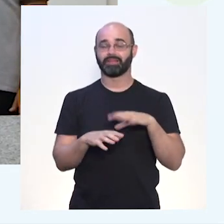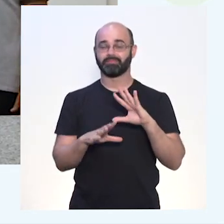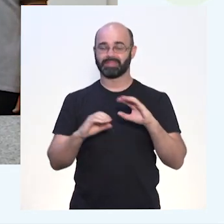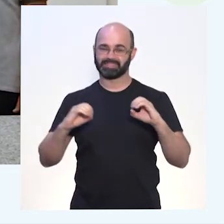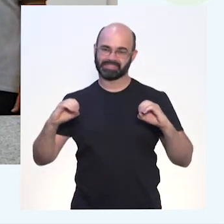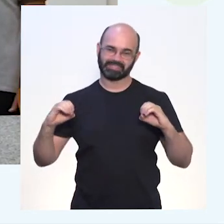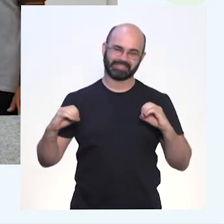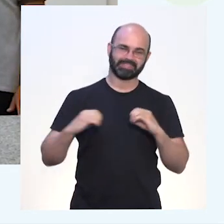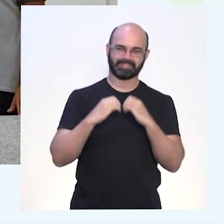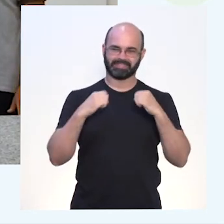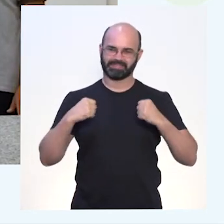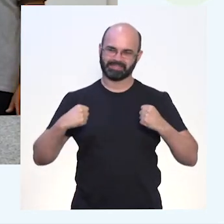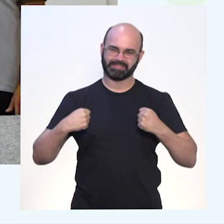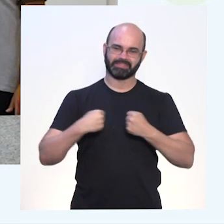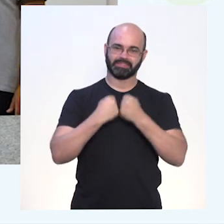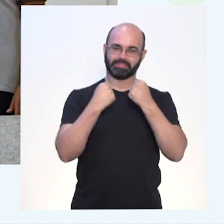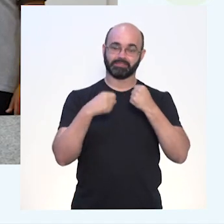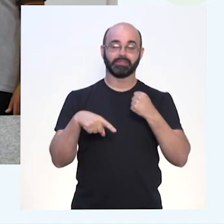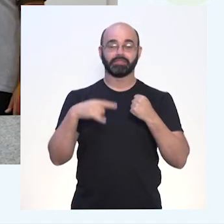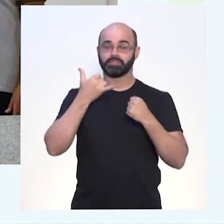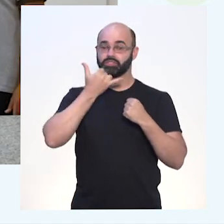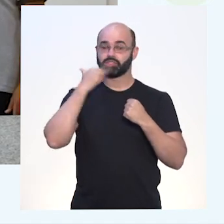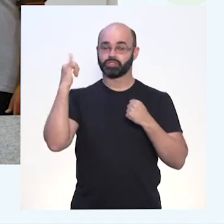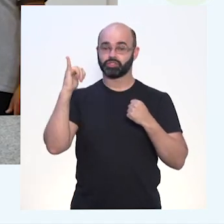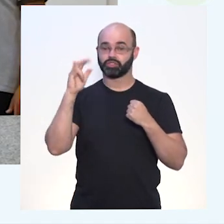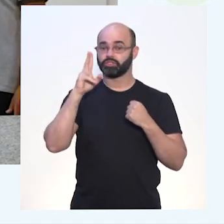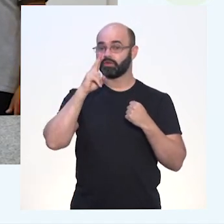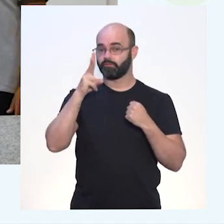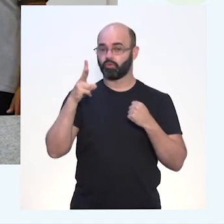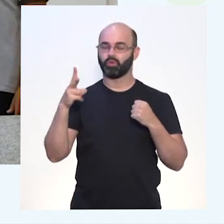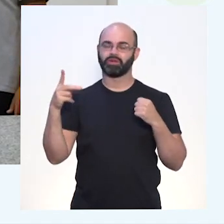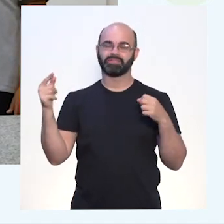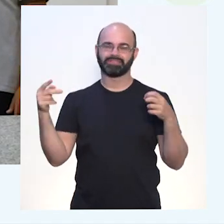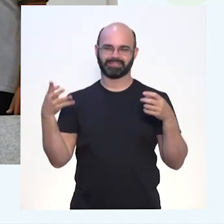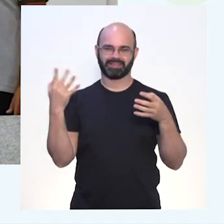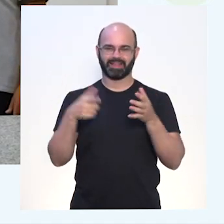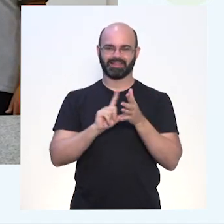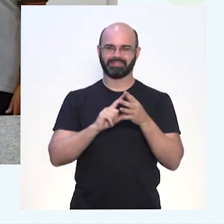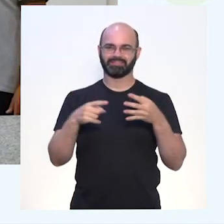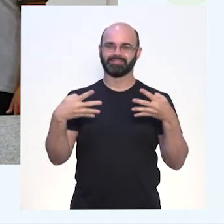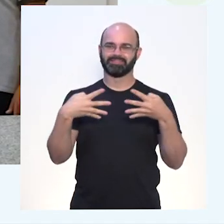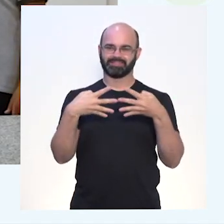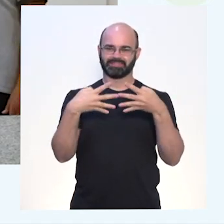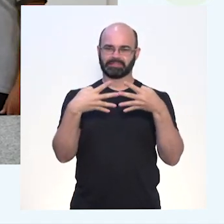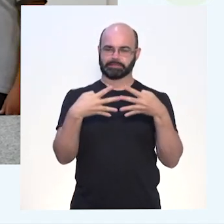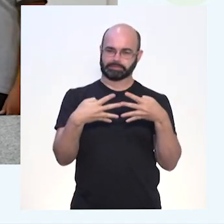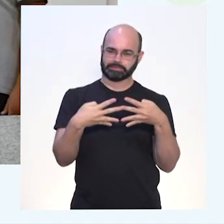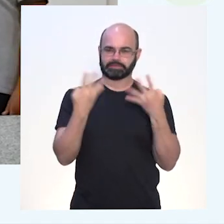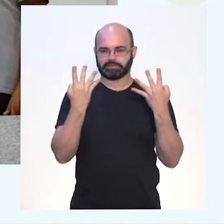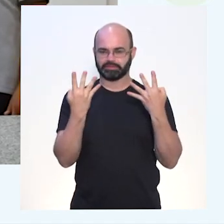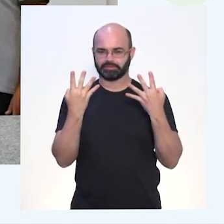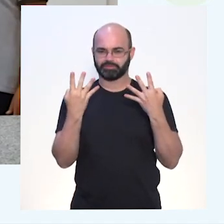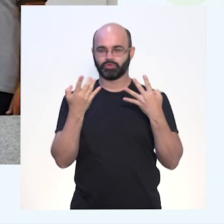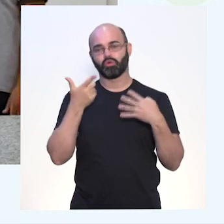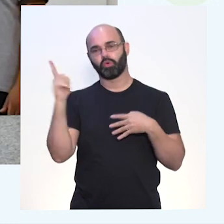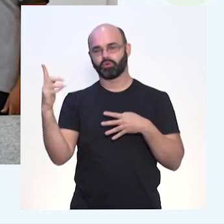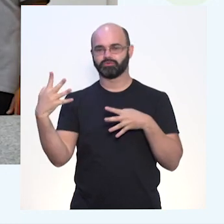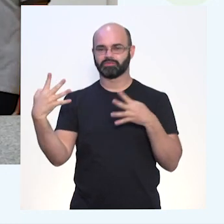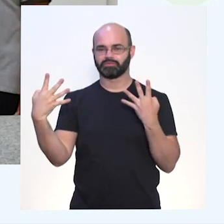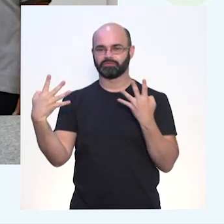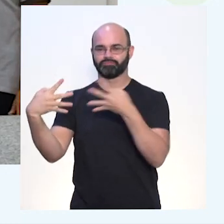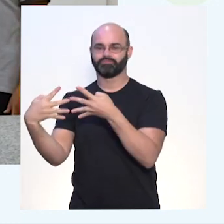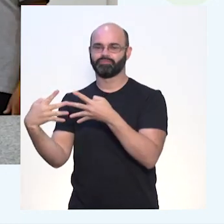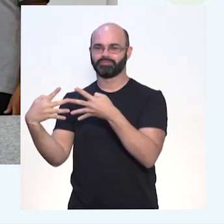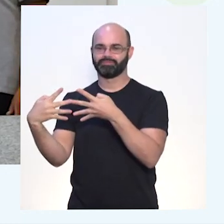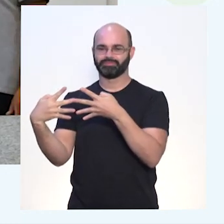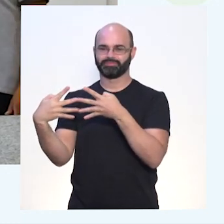essa colisão tinha que ter energia suficiente para quebrar a ligação que ele faz com outro elemento para ele fazer parte da